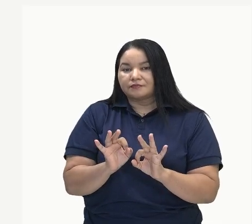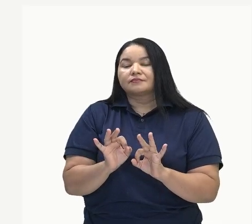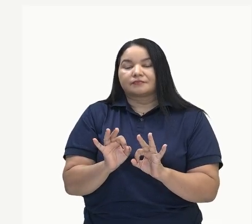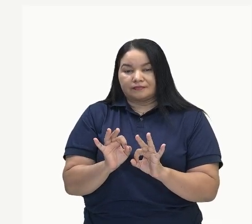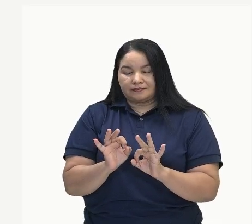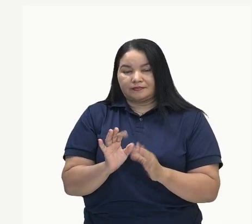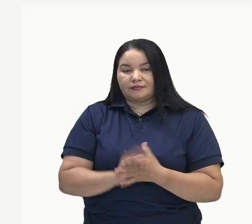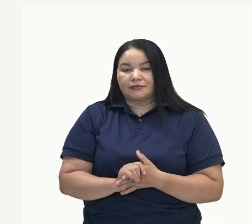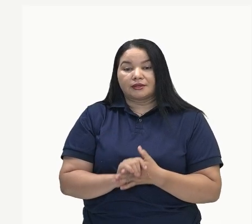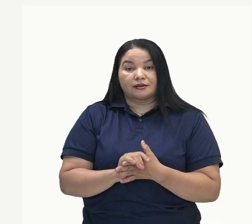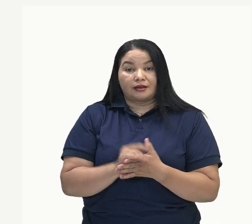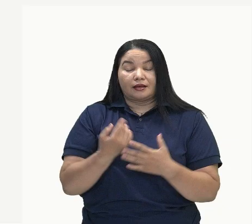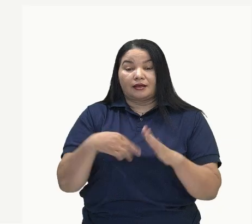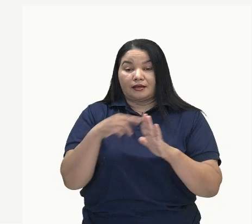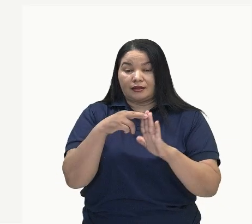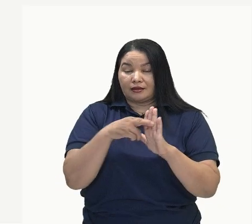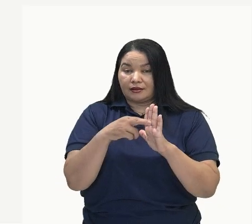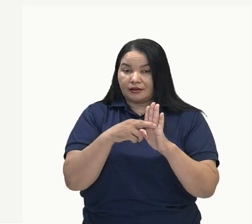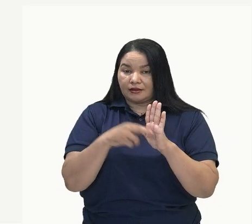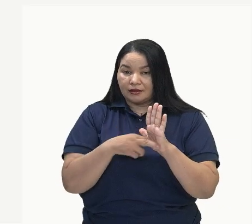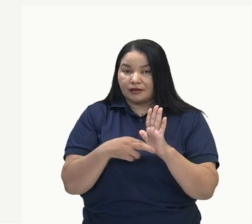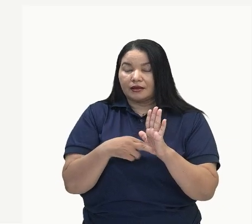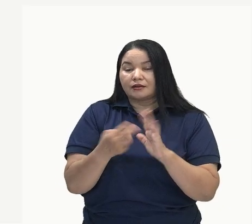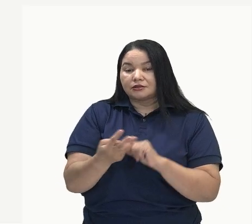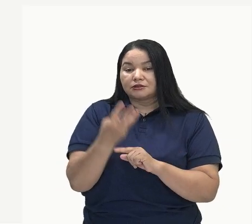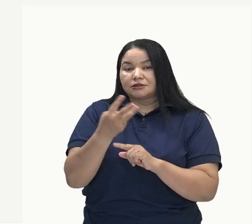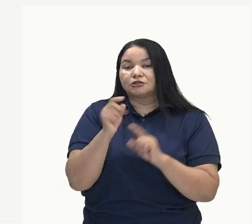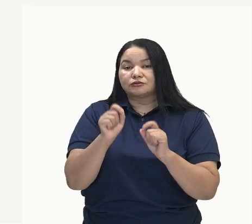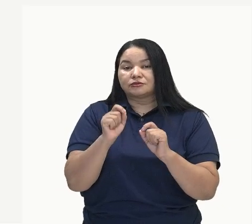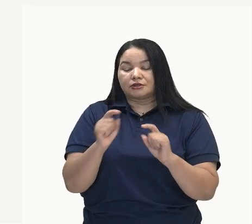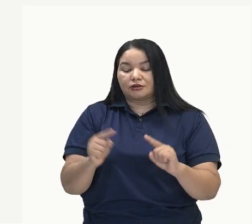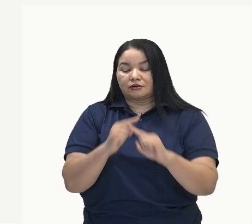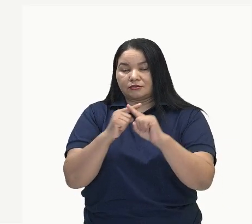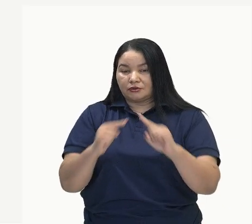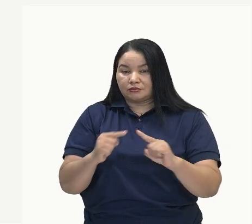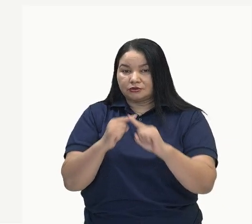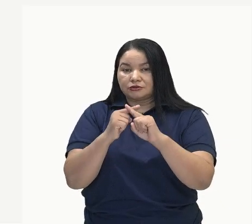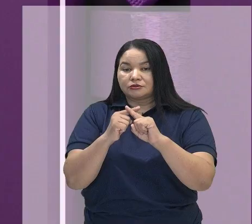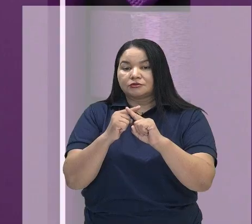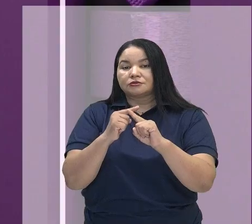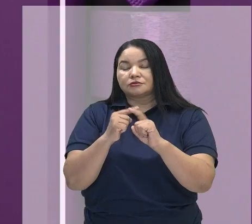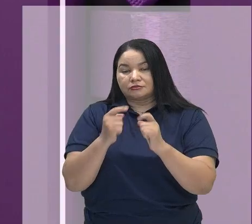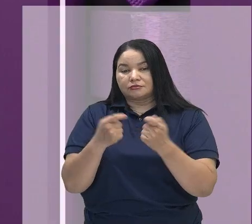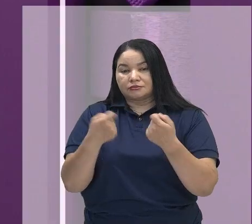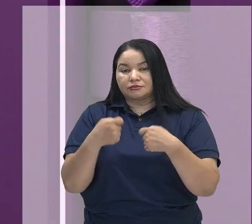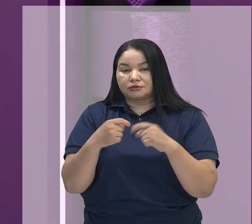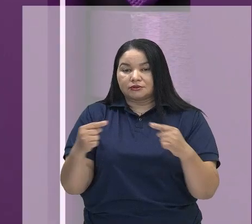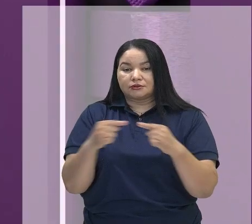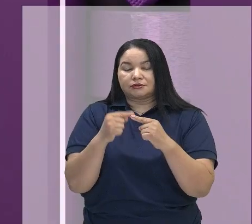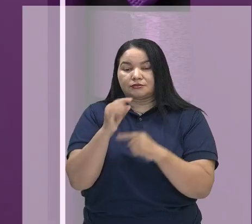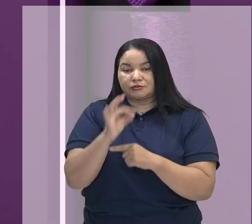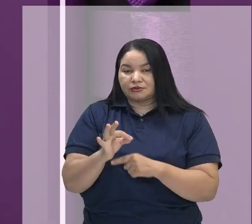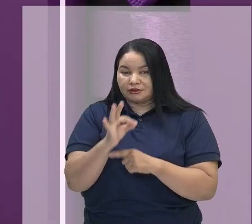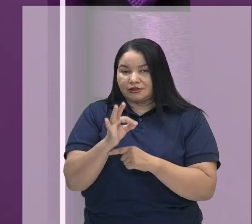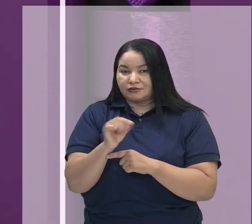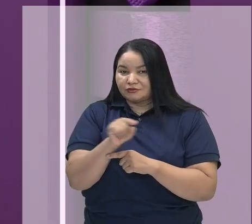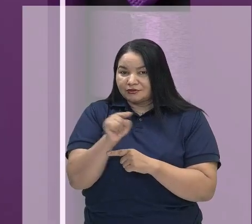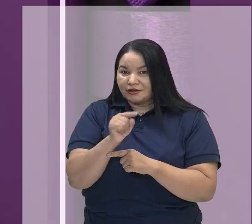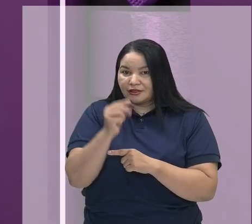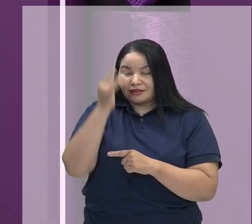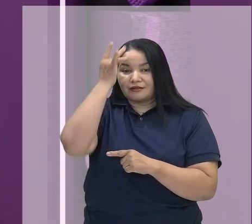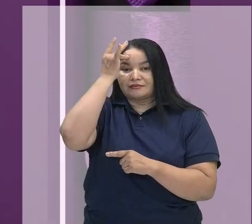faz ali a regra de 3, ou seja, a proporcionalidade de ângulos para porcentagem. Não esqueçam